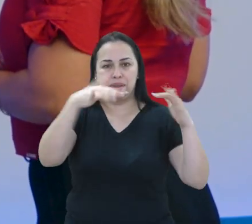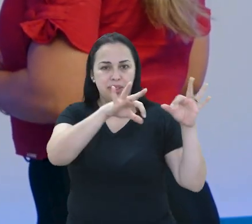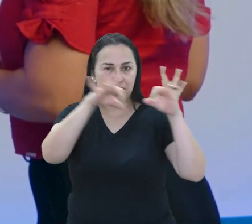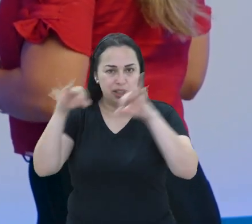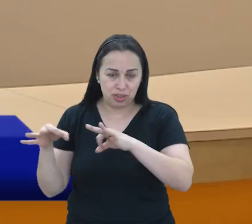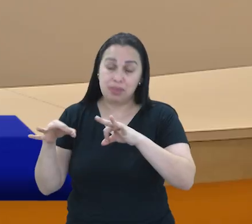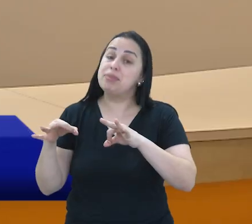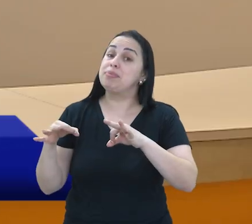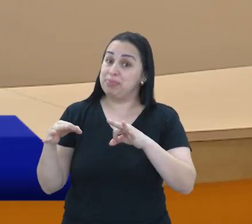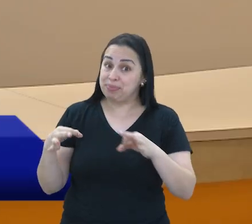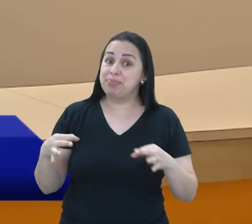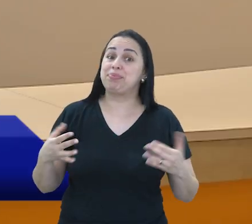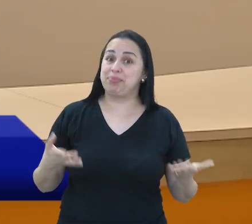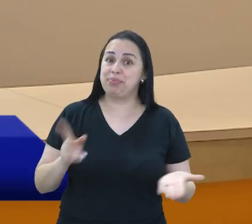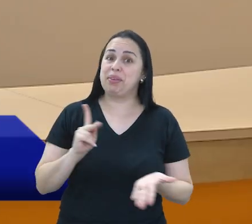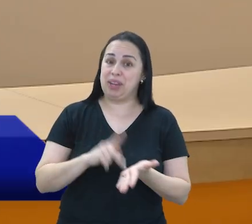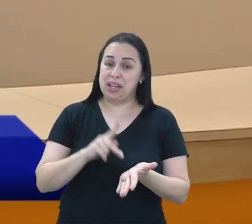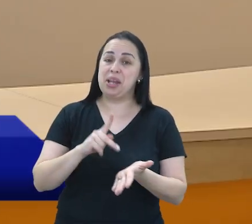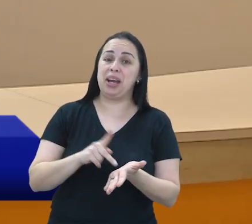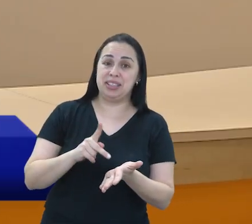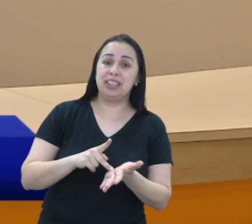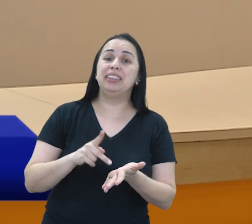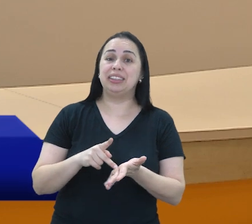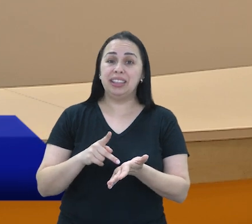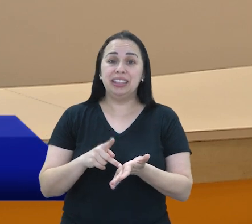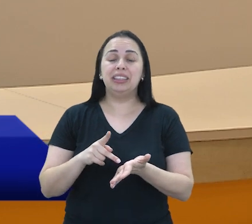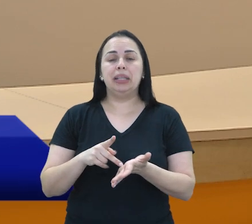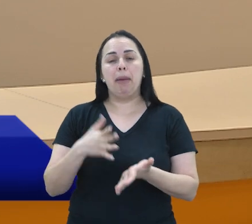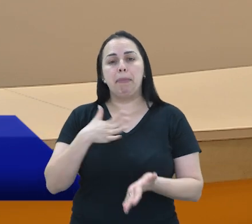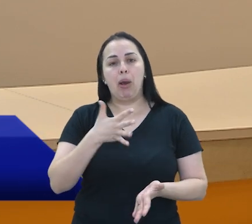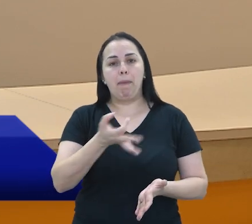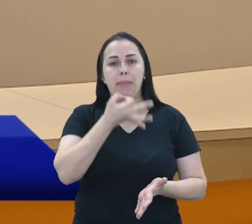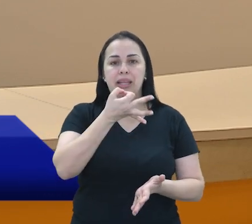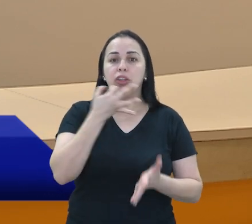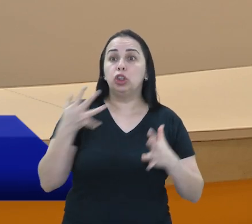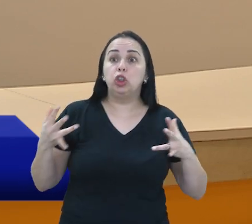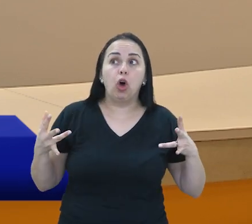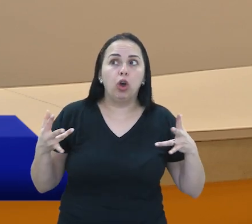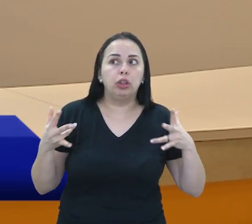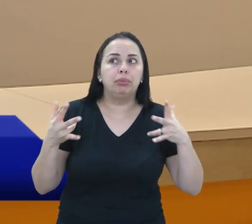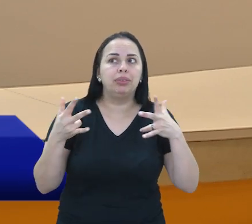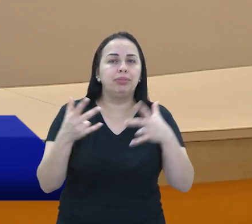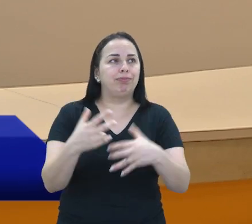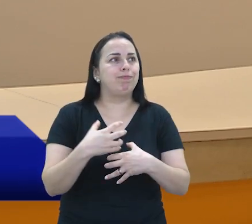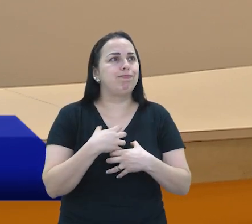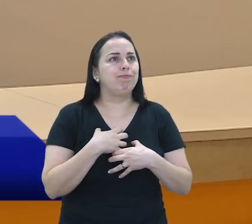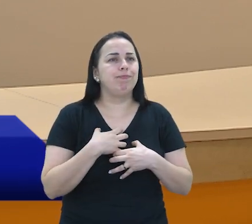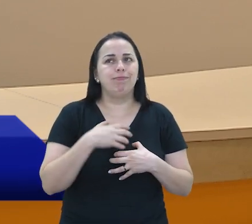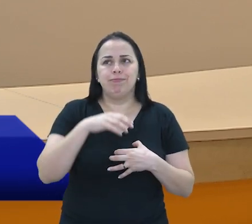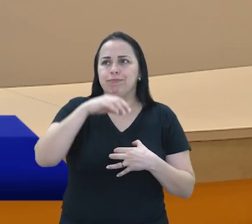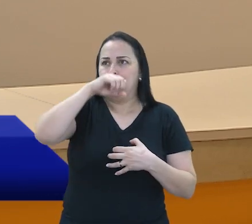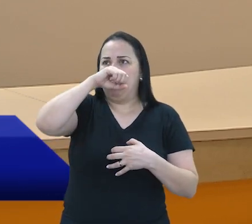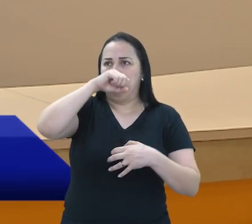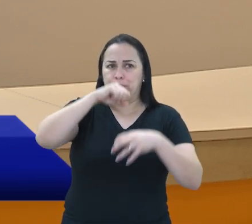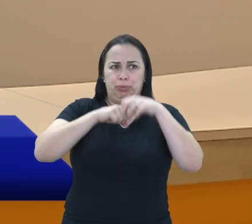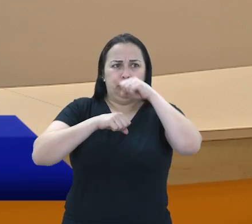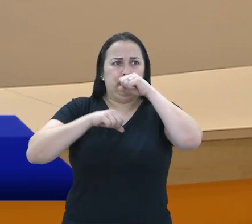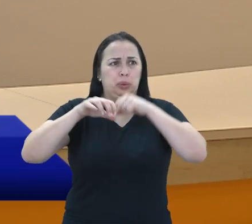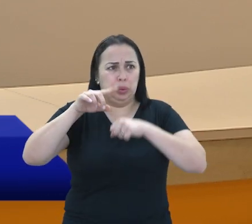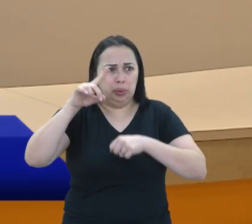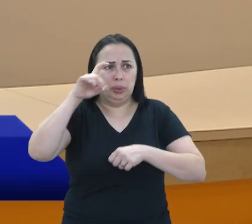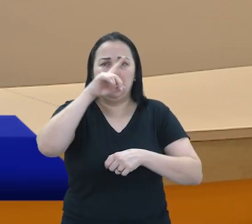acompanham o Boletim Legislativo. Verdade, Fran. Eu acho que todo mundo acaba sentindo um pouquinho os